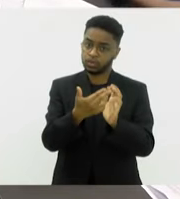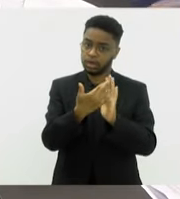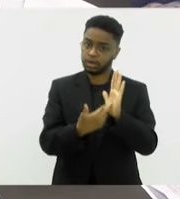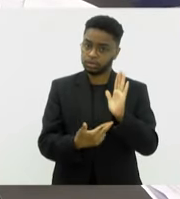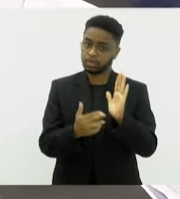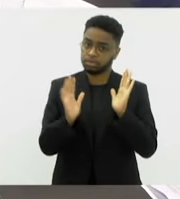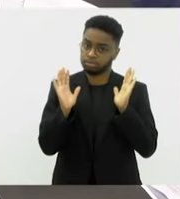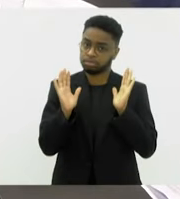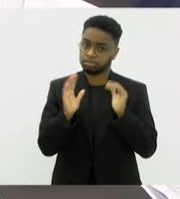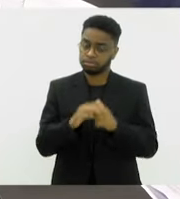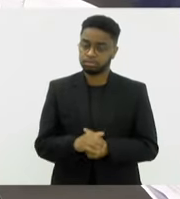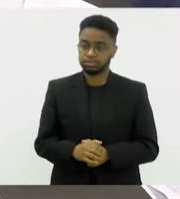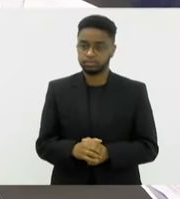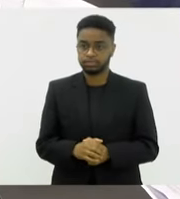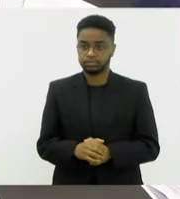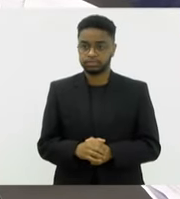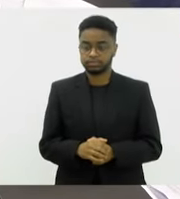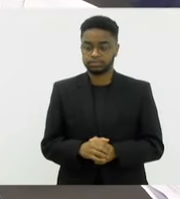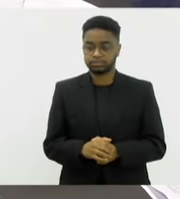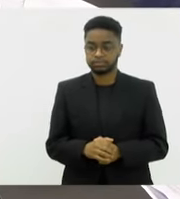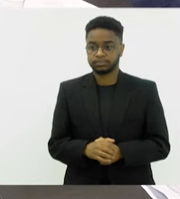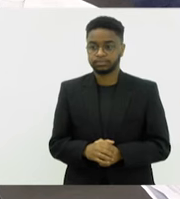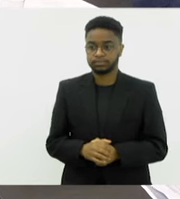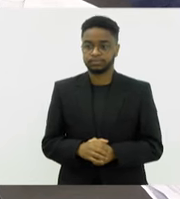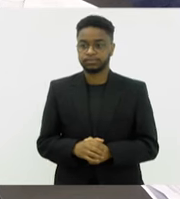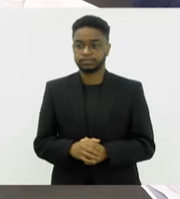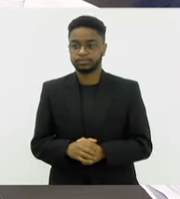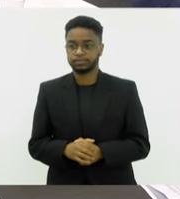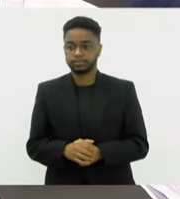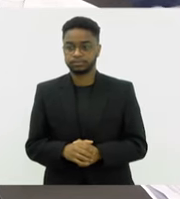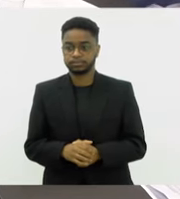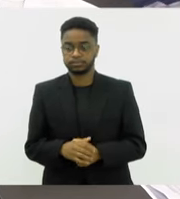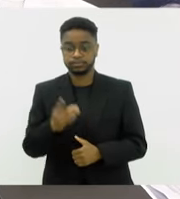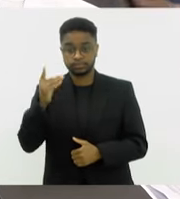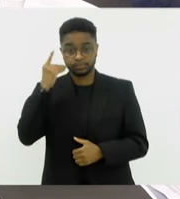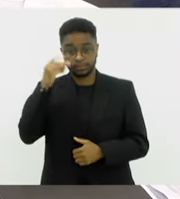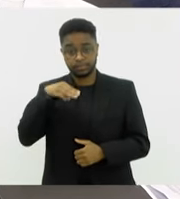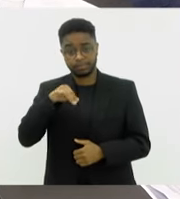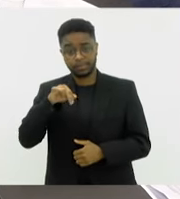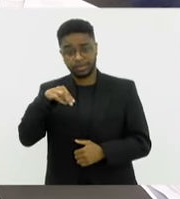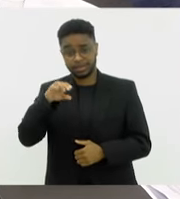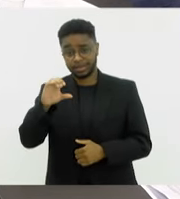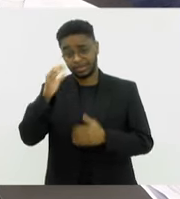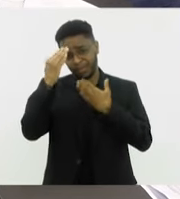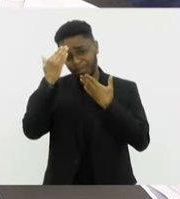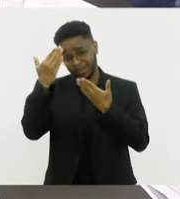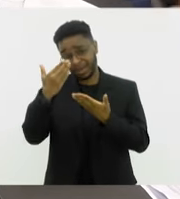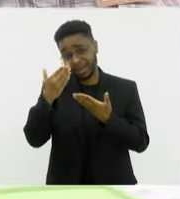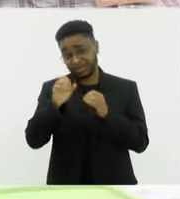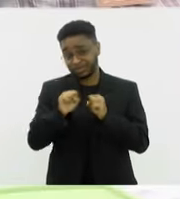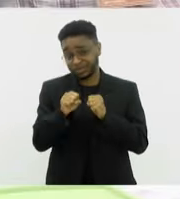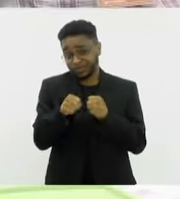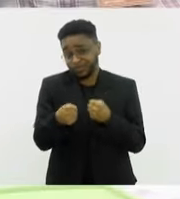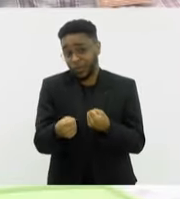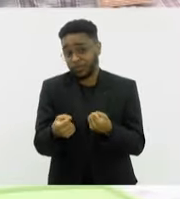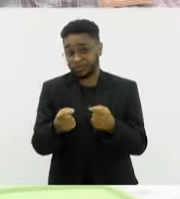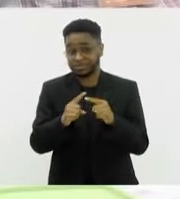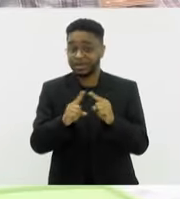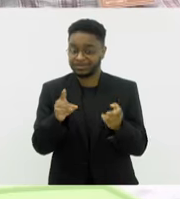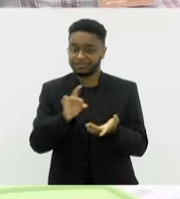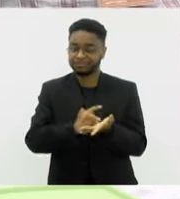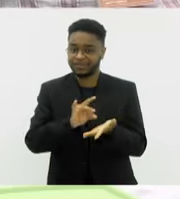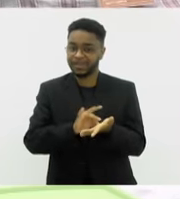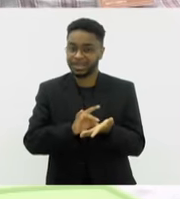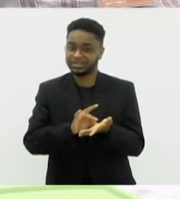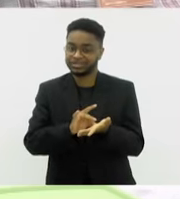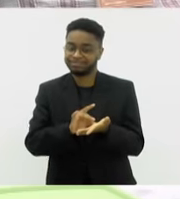Não. Alô. Deputado Mink, agradeço o esforço Tentei. Mas é verdade,